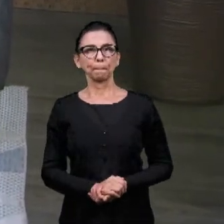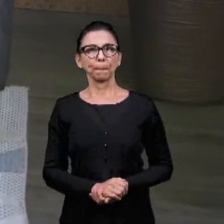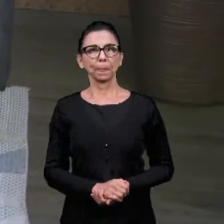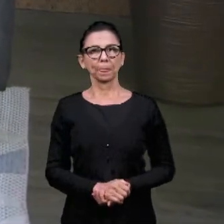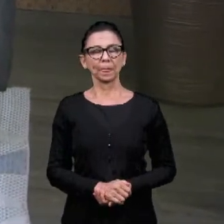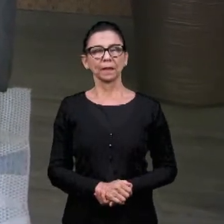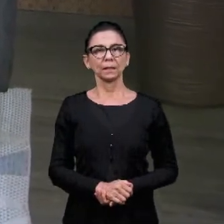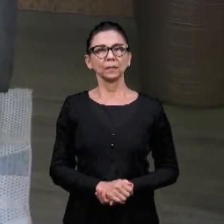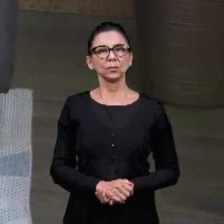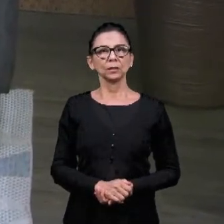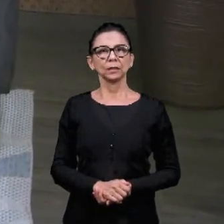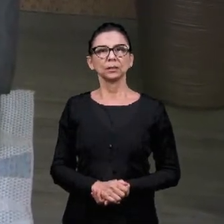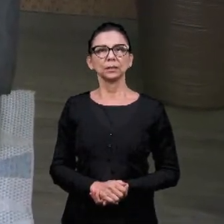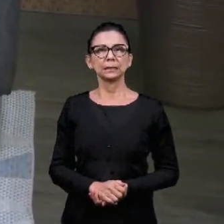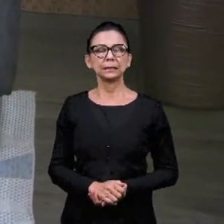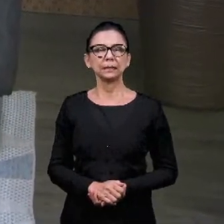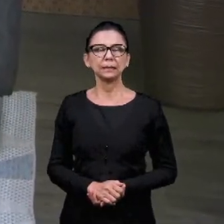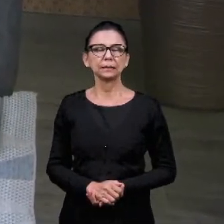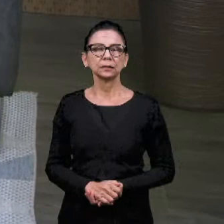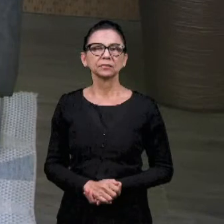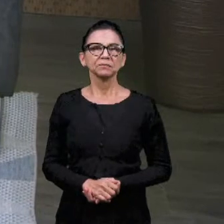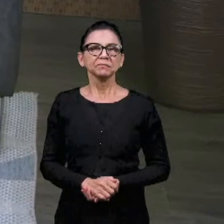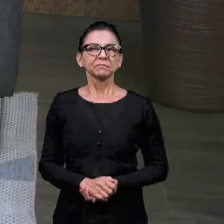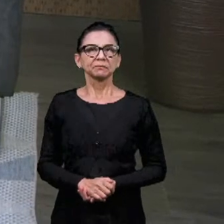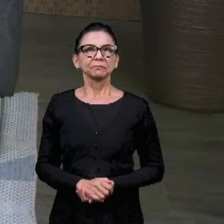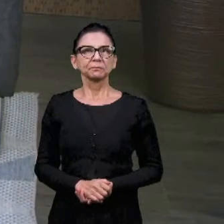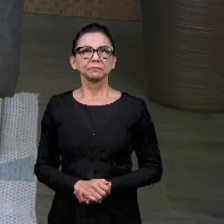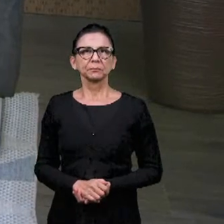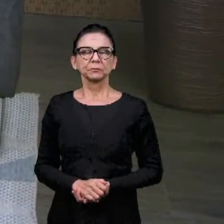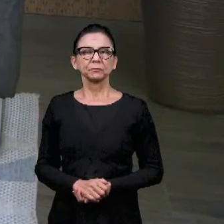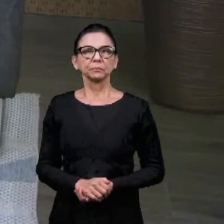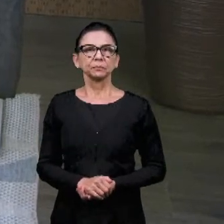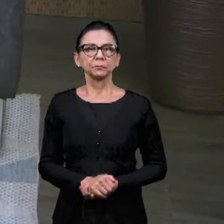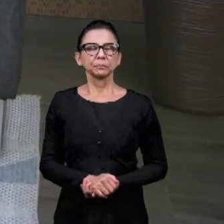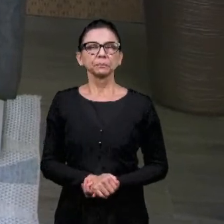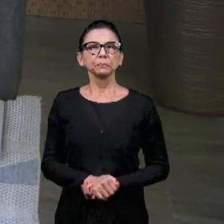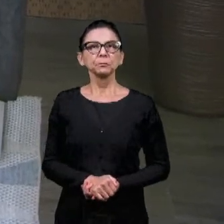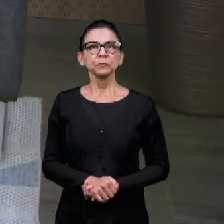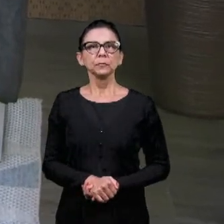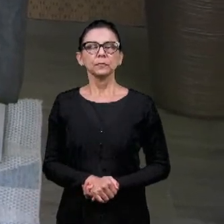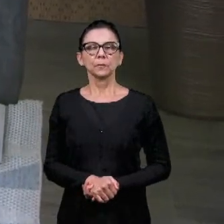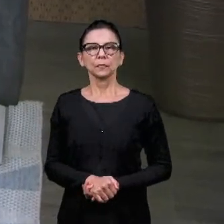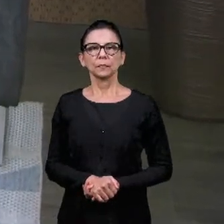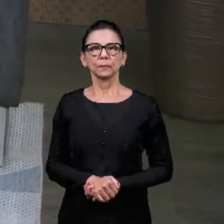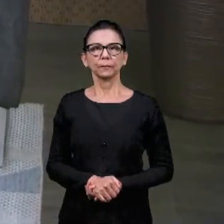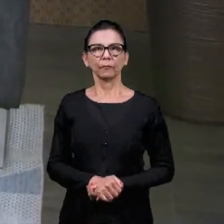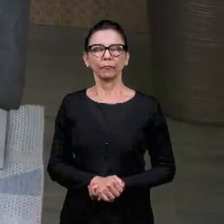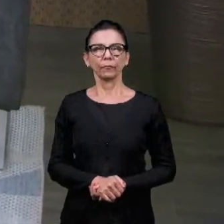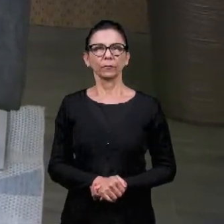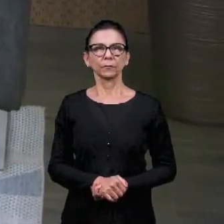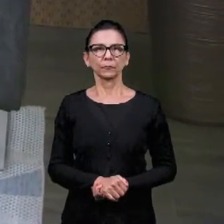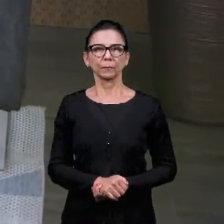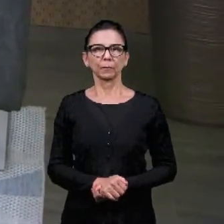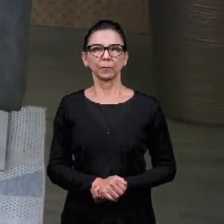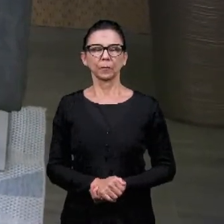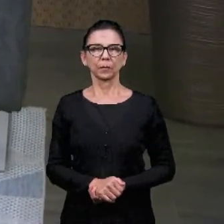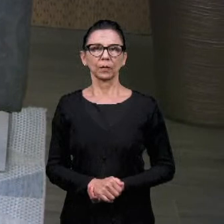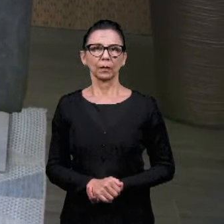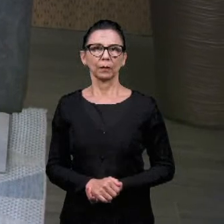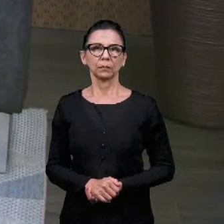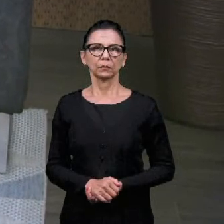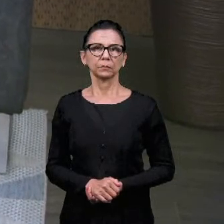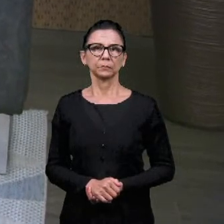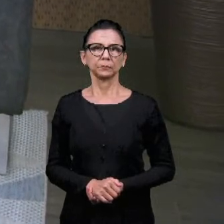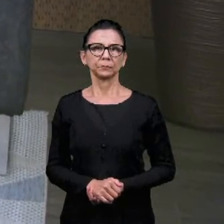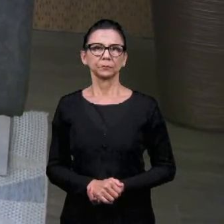Há um momento da Bíblia, e aqui agora vou realmente sair um pouquinho do texto,